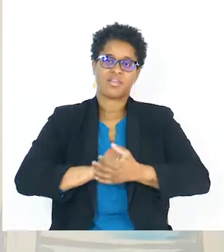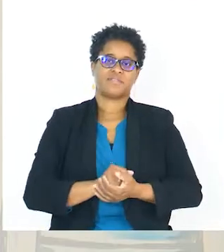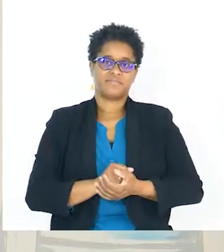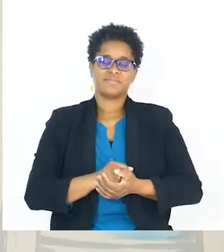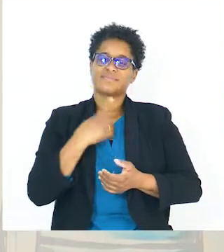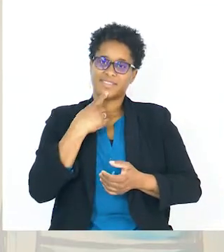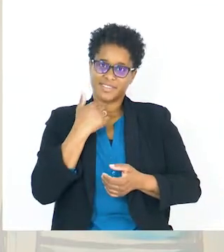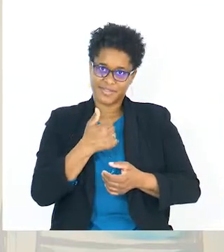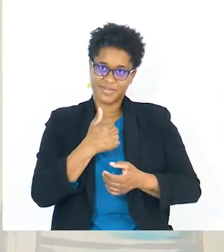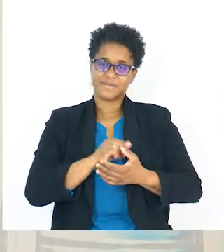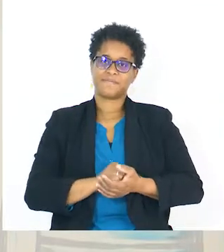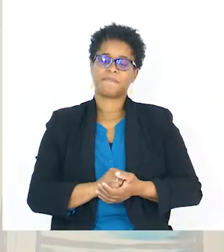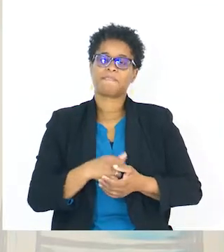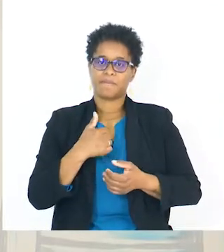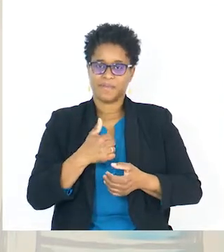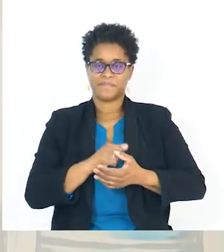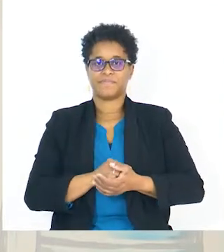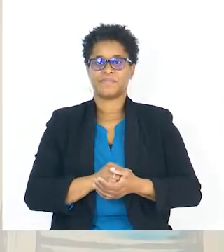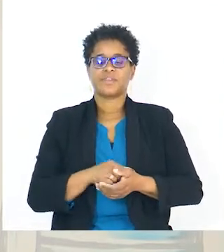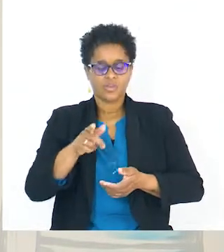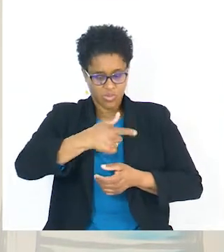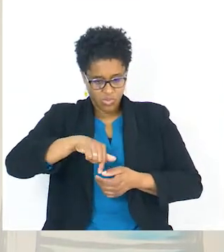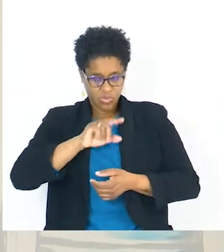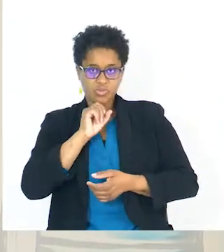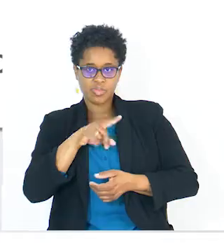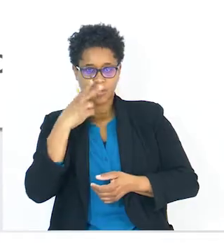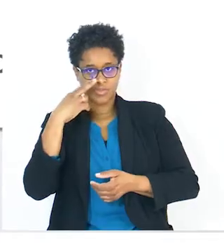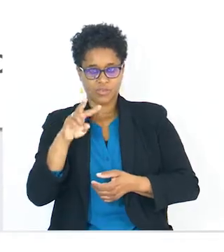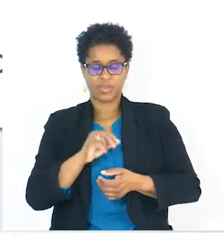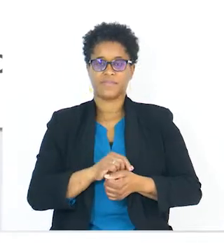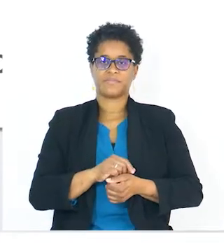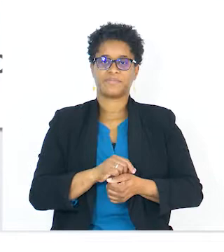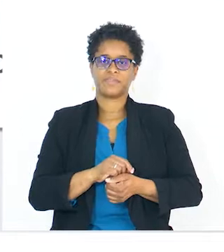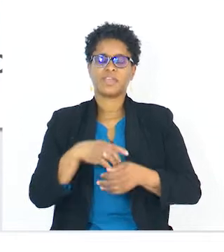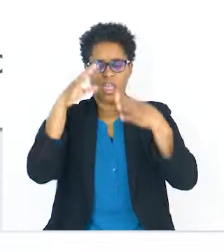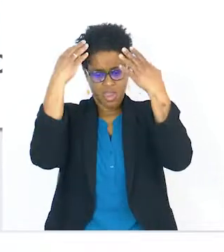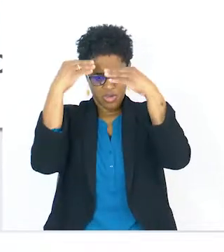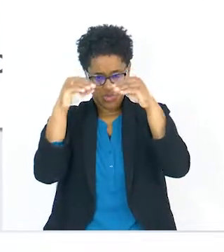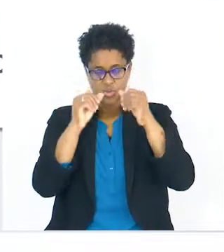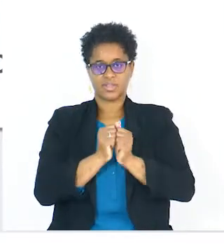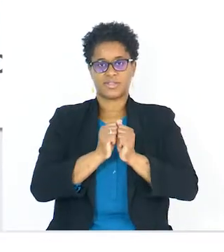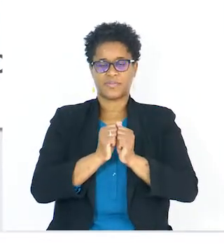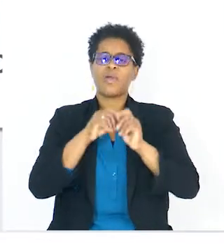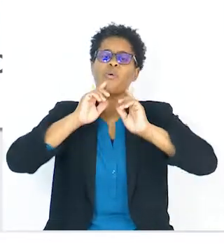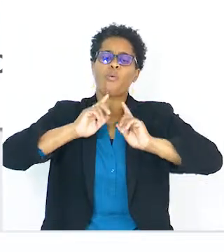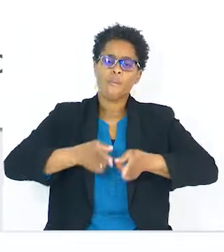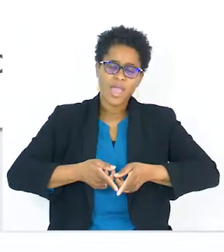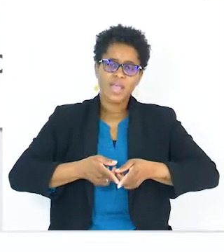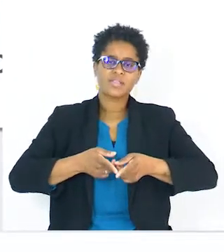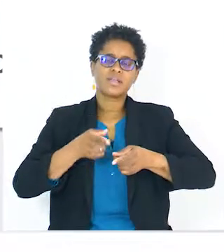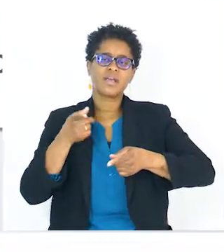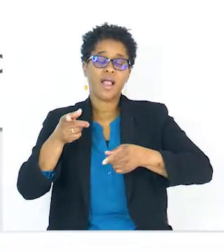escolar, certo? Bem, nós podemos ver que a educação